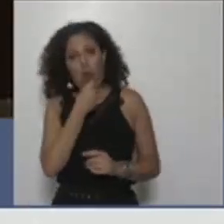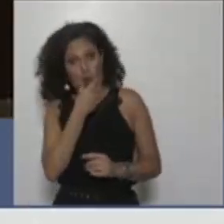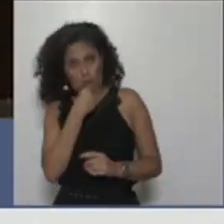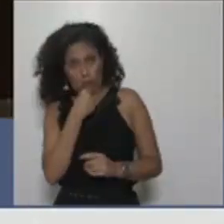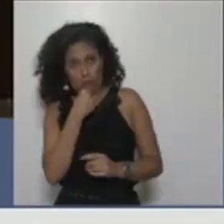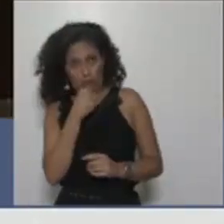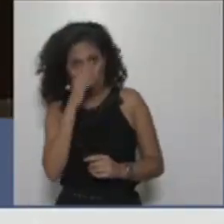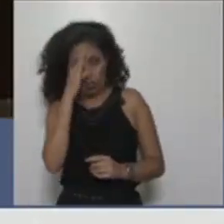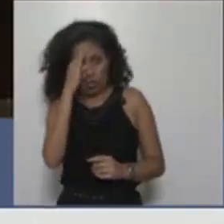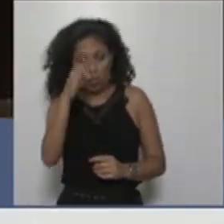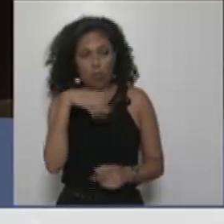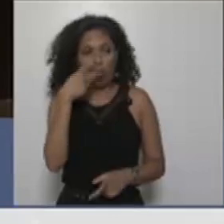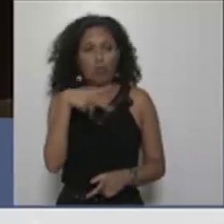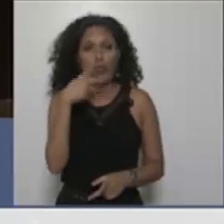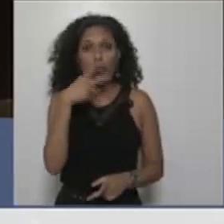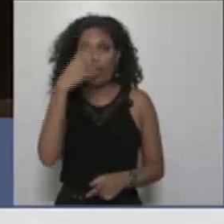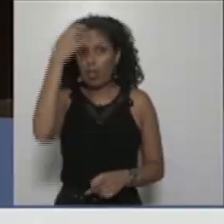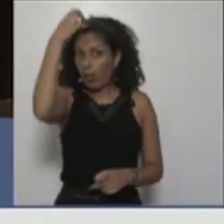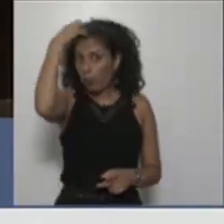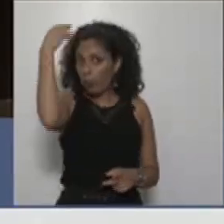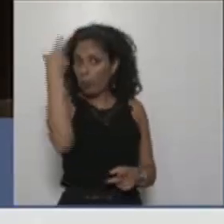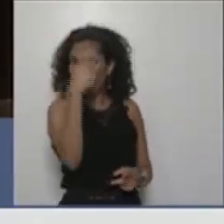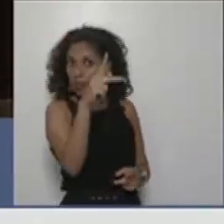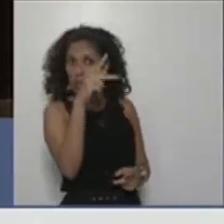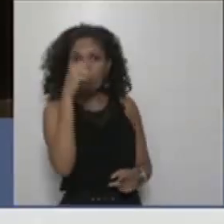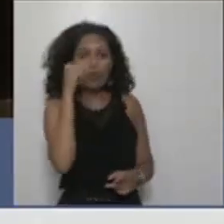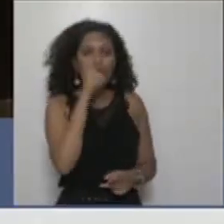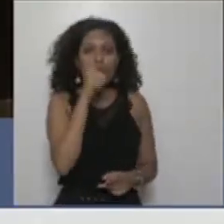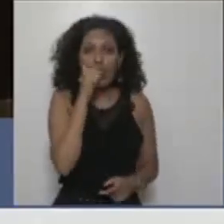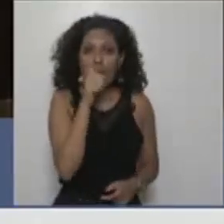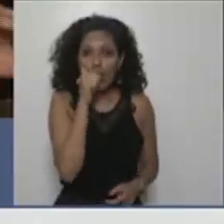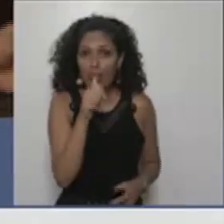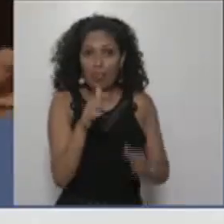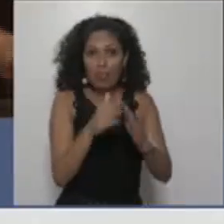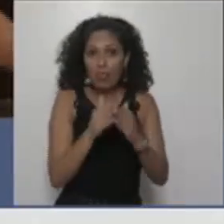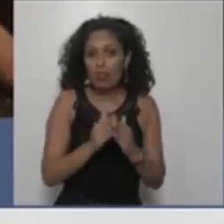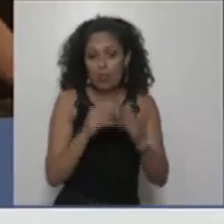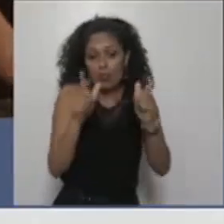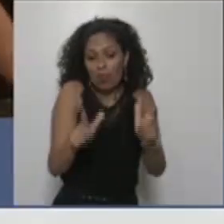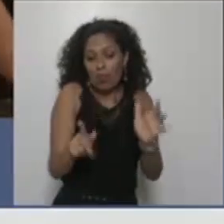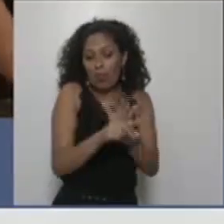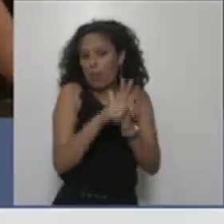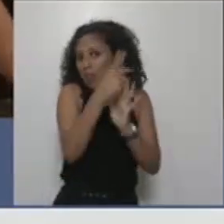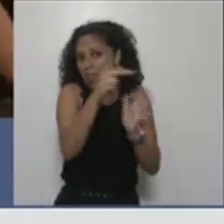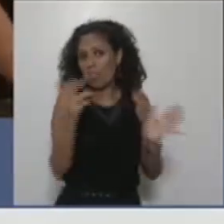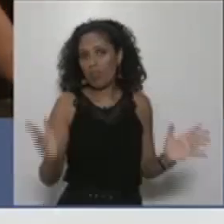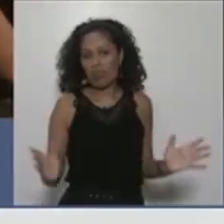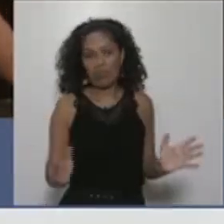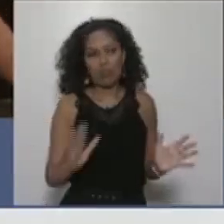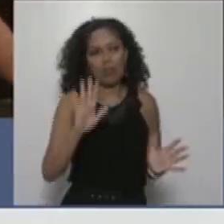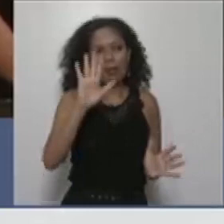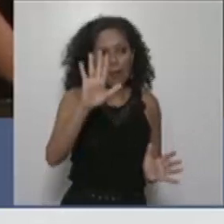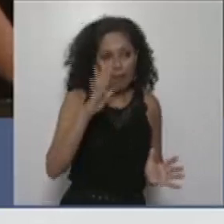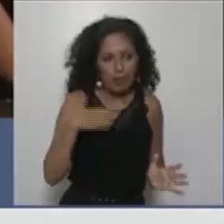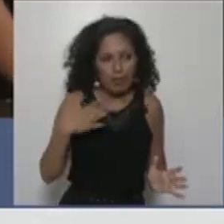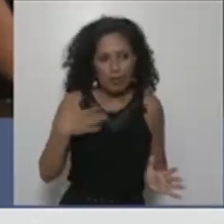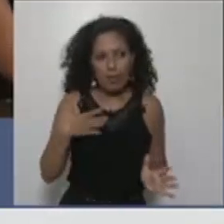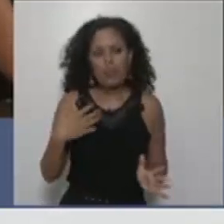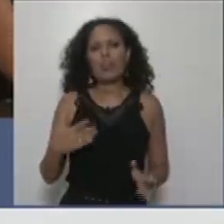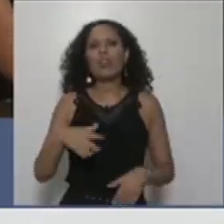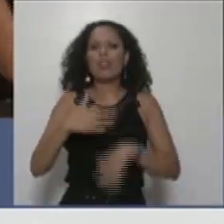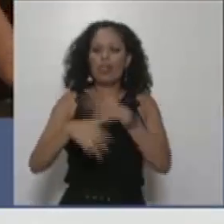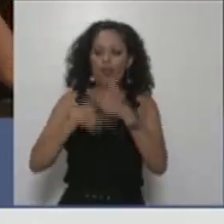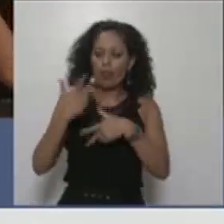especial, transferem essa culpa para as mulheres que solicitaram esse vagão de uso exclusivo. Mas aí eu queria chamar todos os